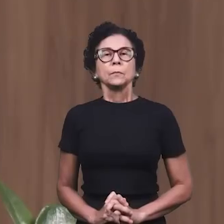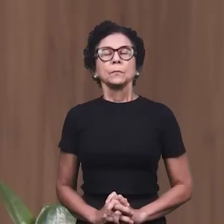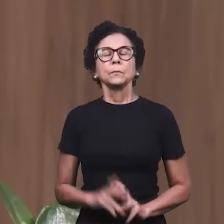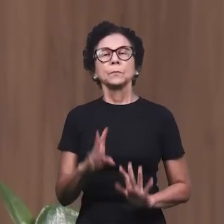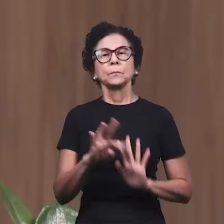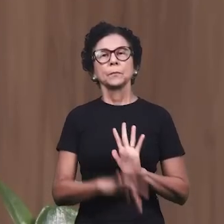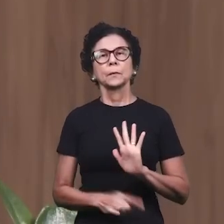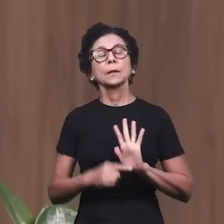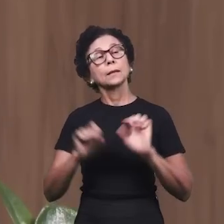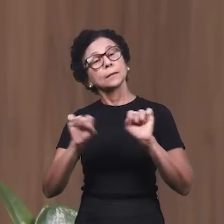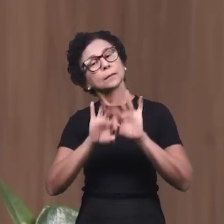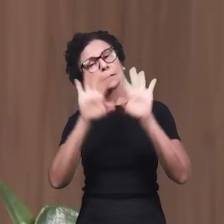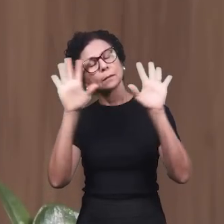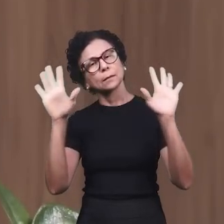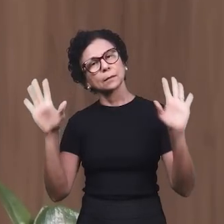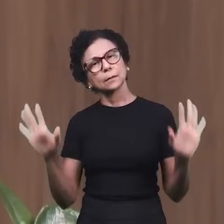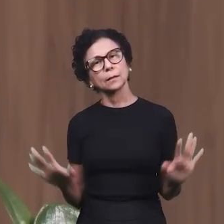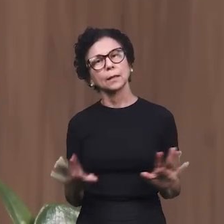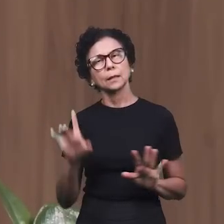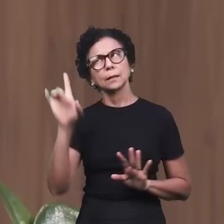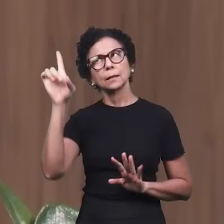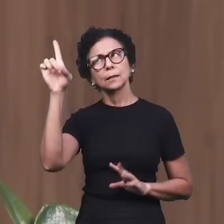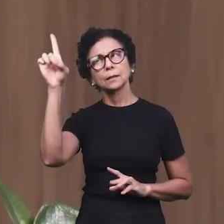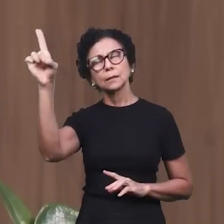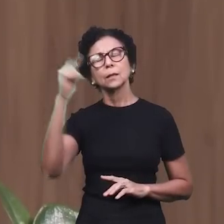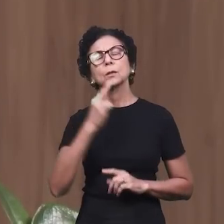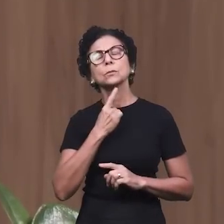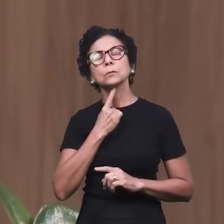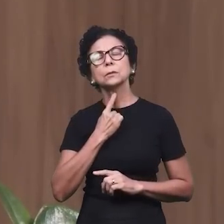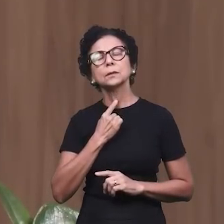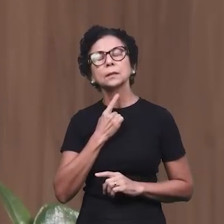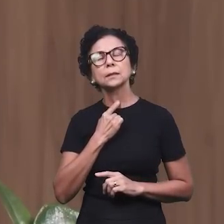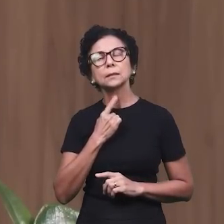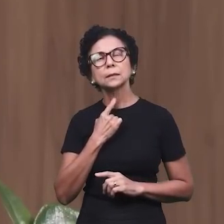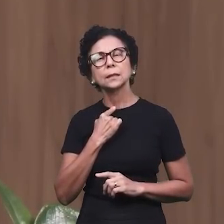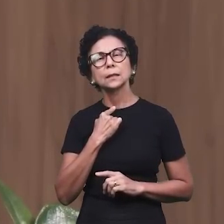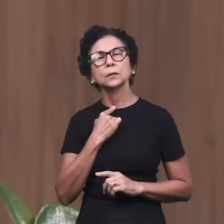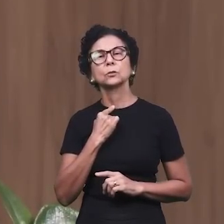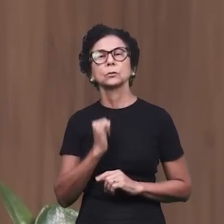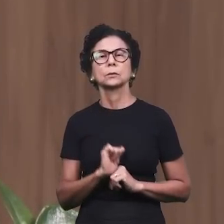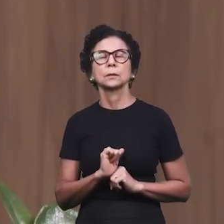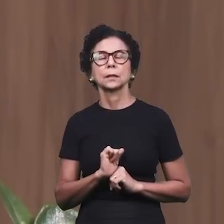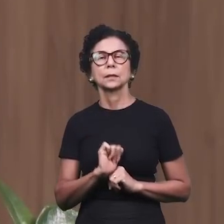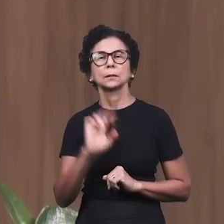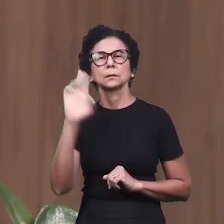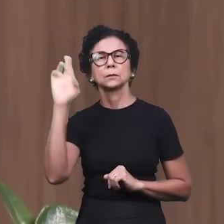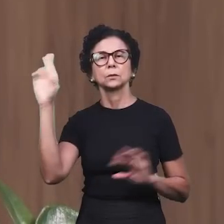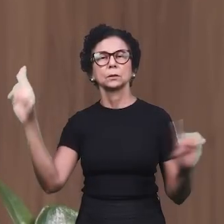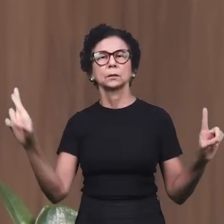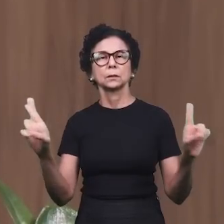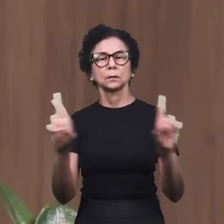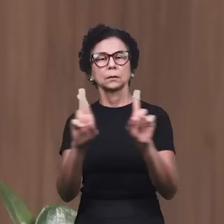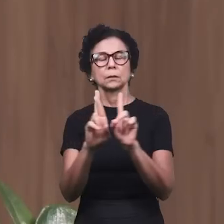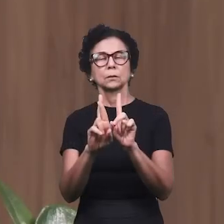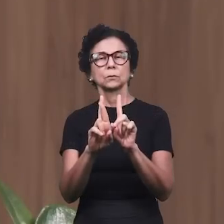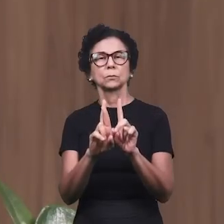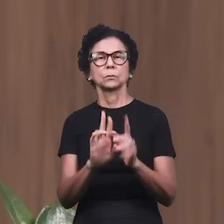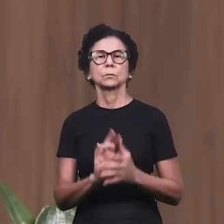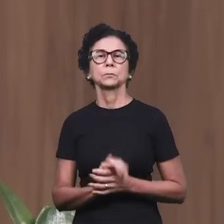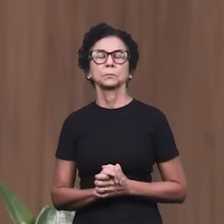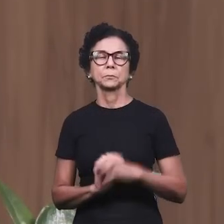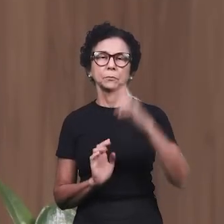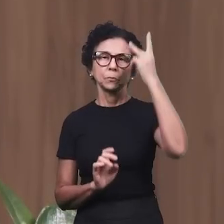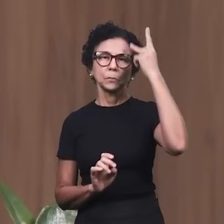a condição e o desejo de Deus poder habitar com o homem. E eu gostaria de que você, Marcos,